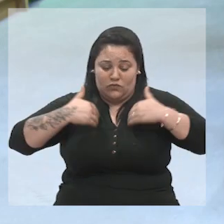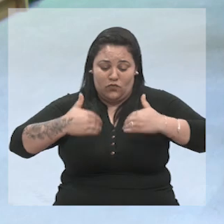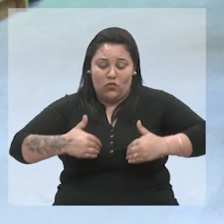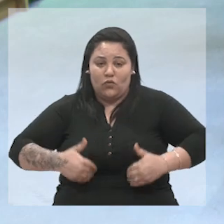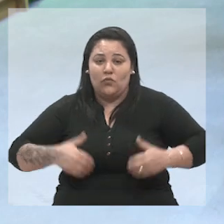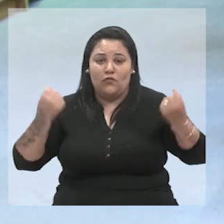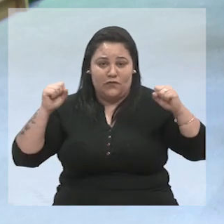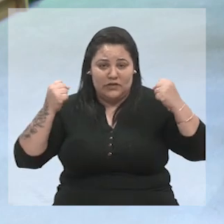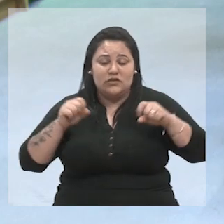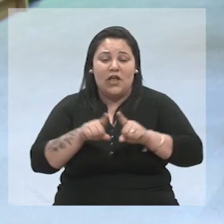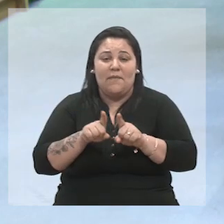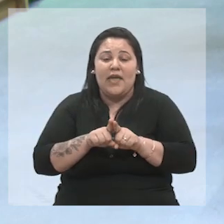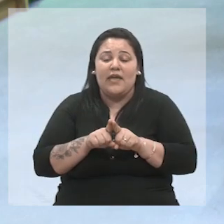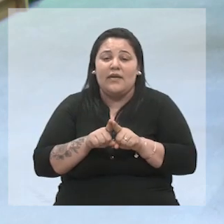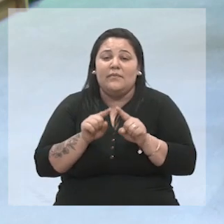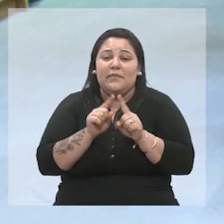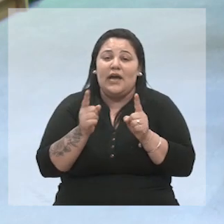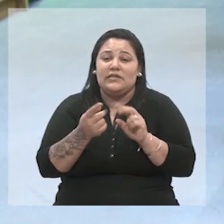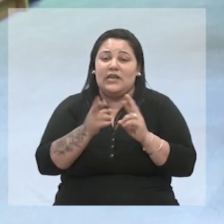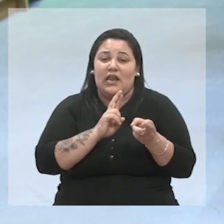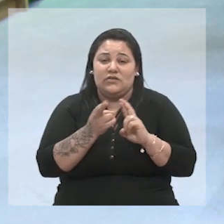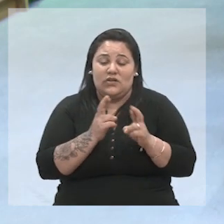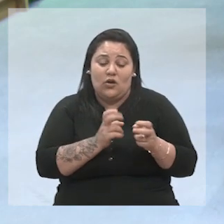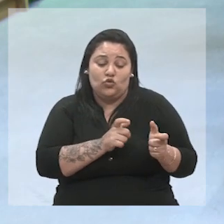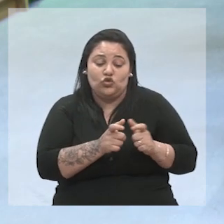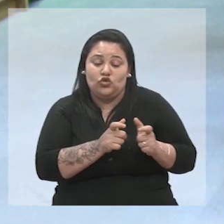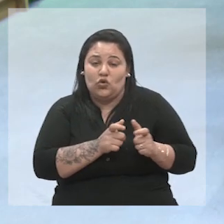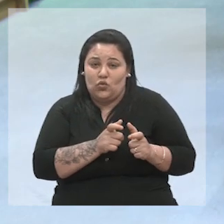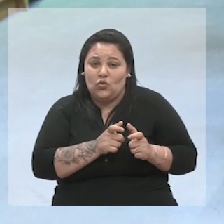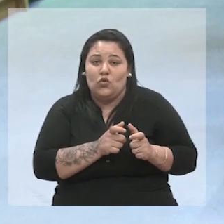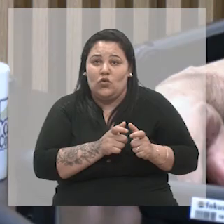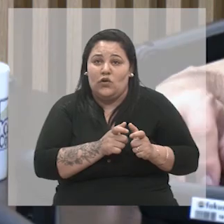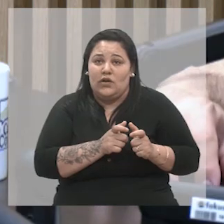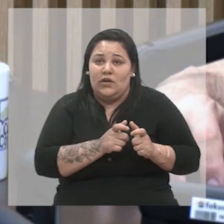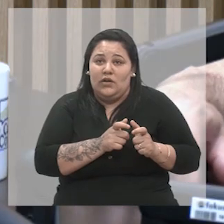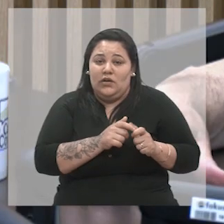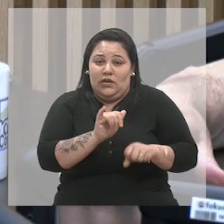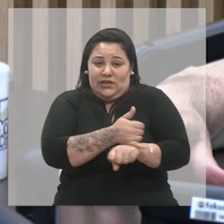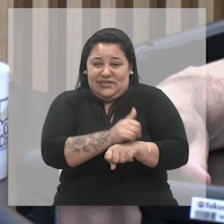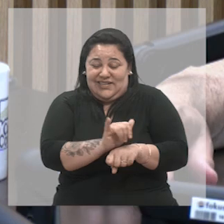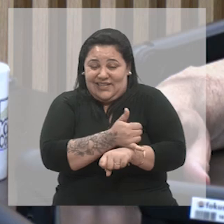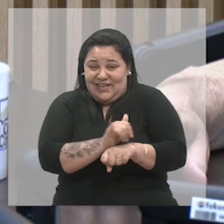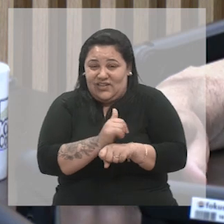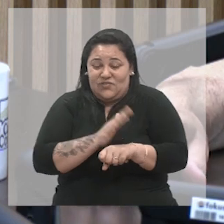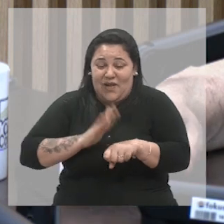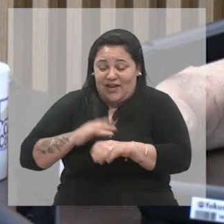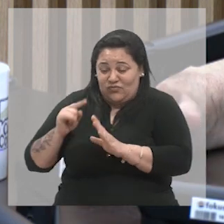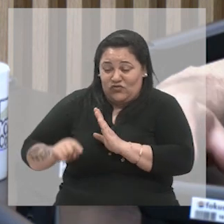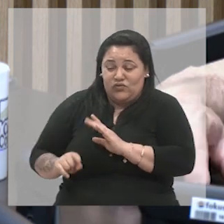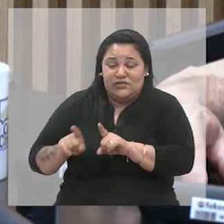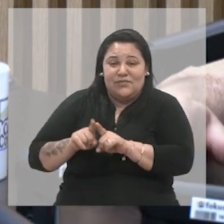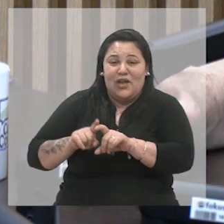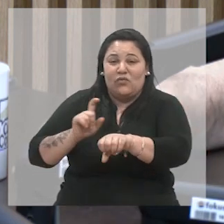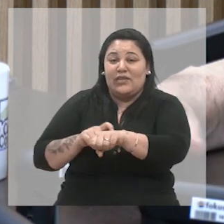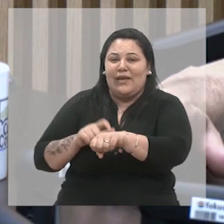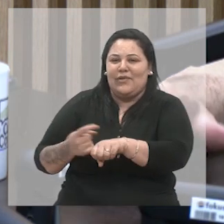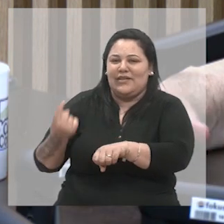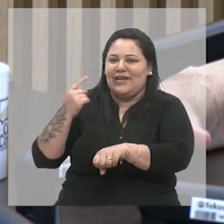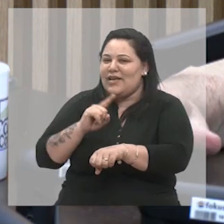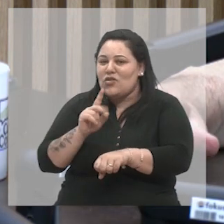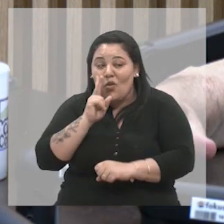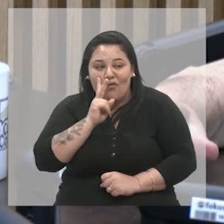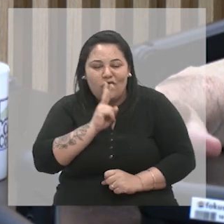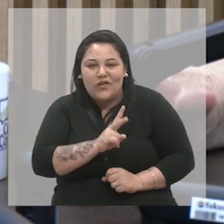física, mas também, né, na questão do jogo tático, né, muito intenso, né? Há um tempo atrás não se